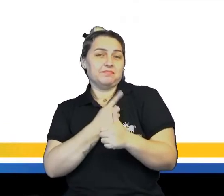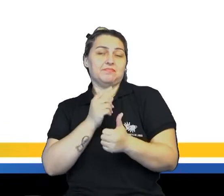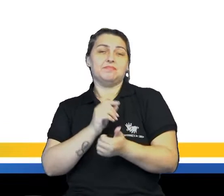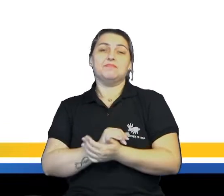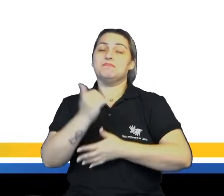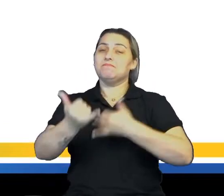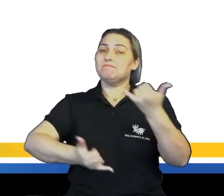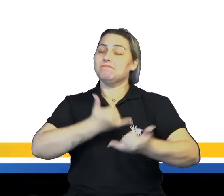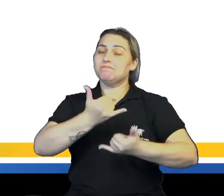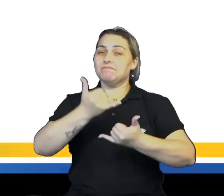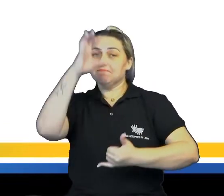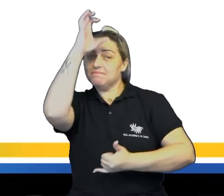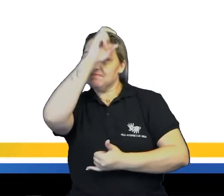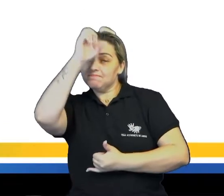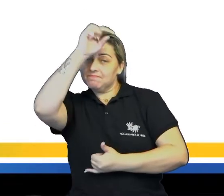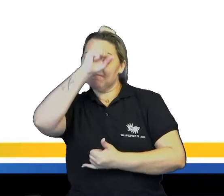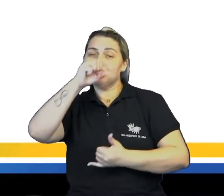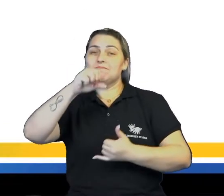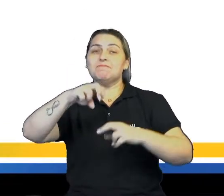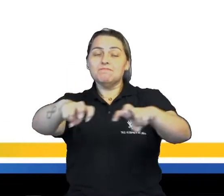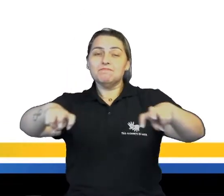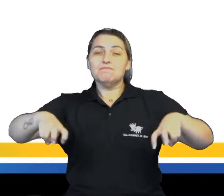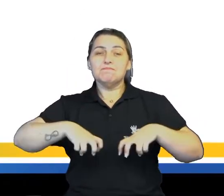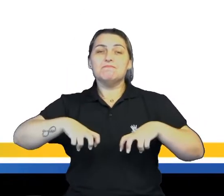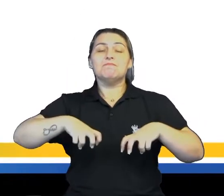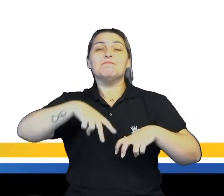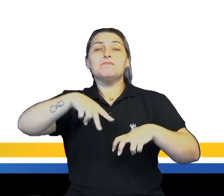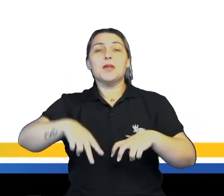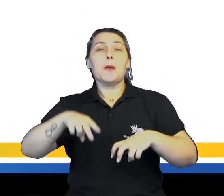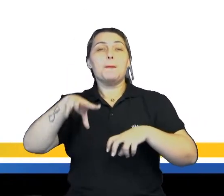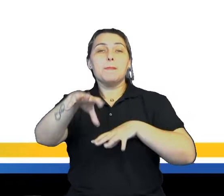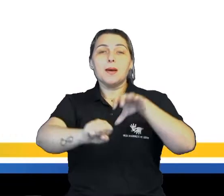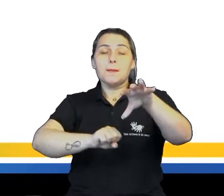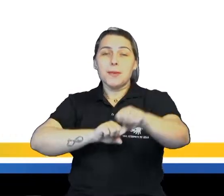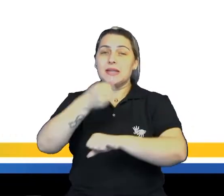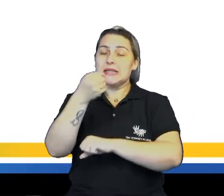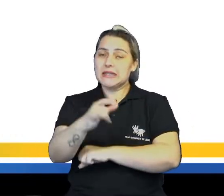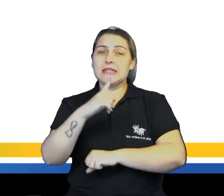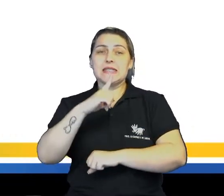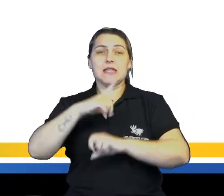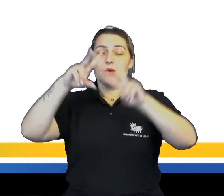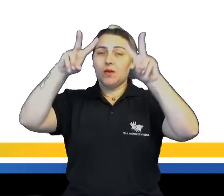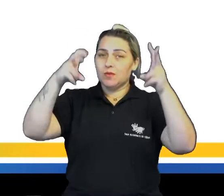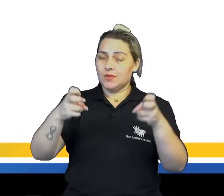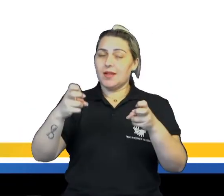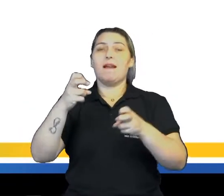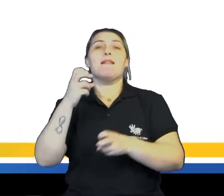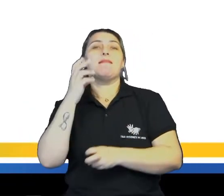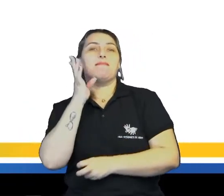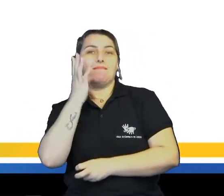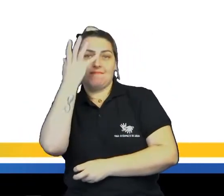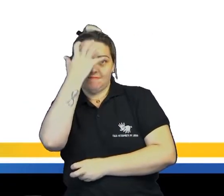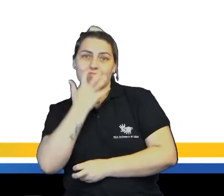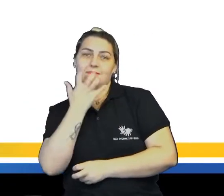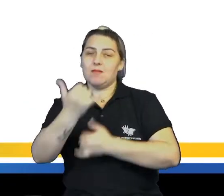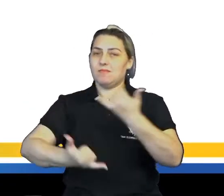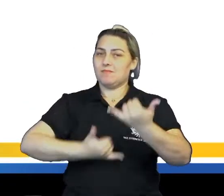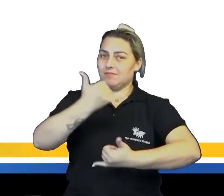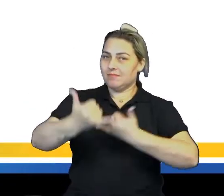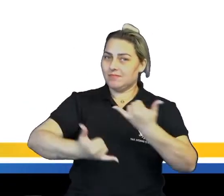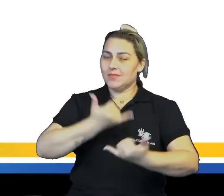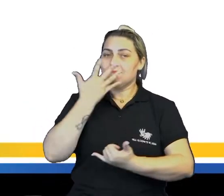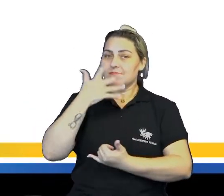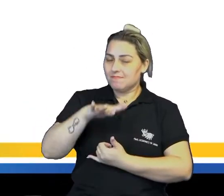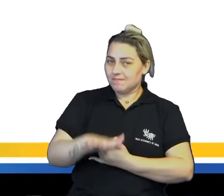ó. Brincando de aprender. Cirandinha, amarelinha, pega-pega. Se tem um assunto que é coisa séria, é a brincadeira.